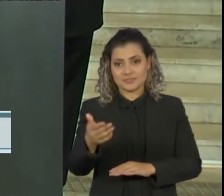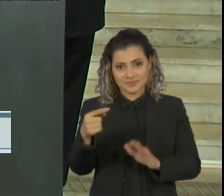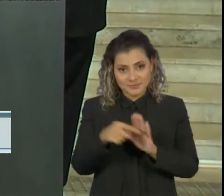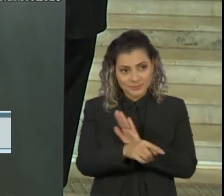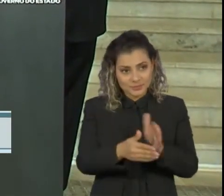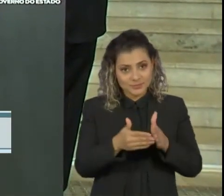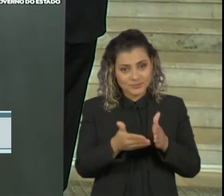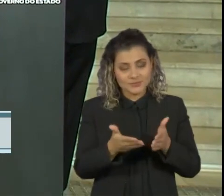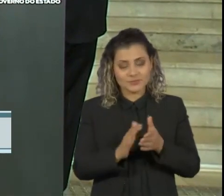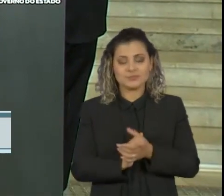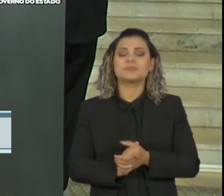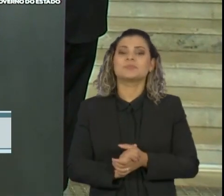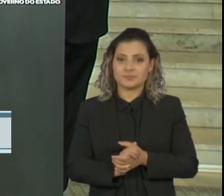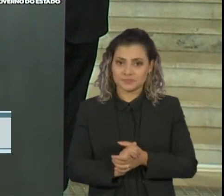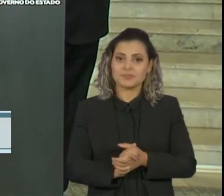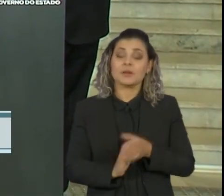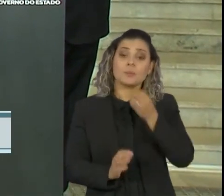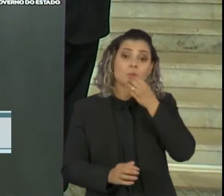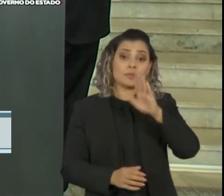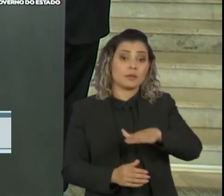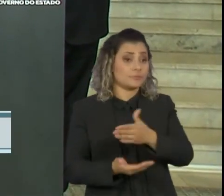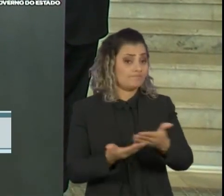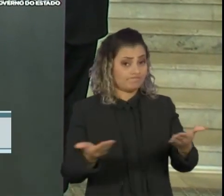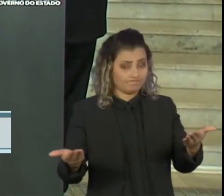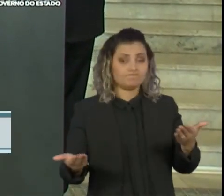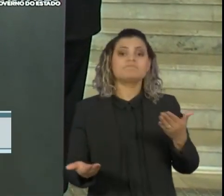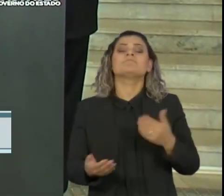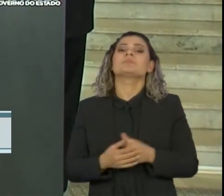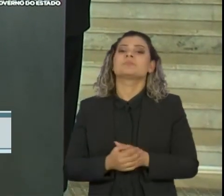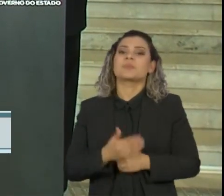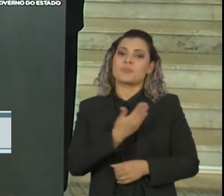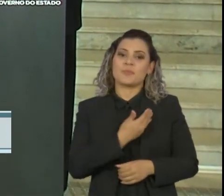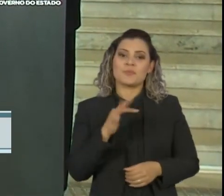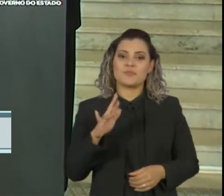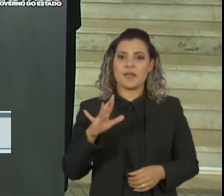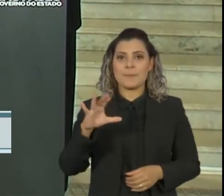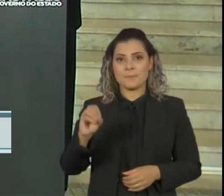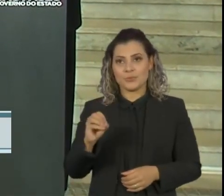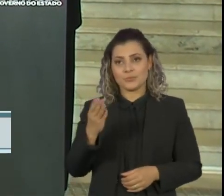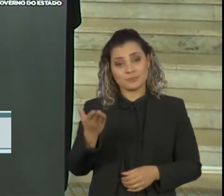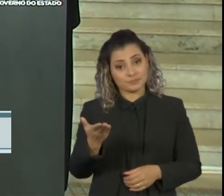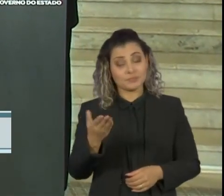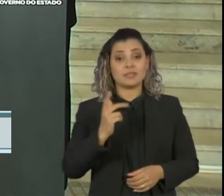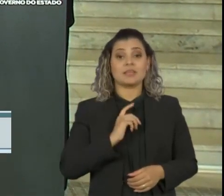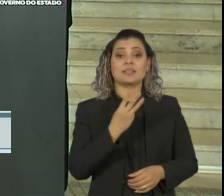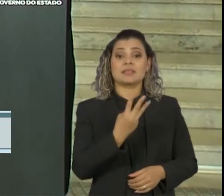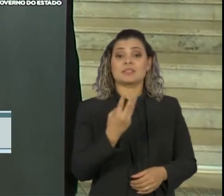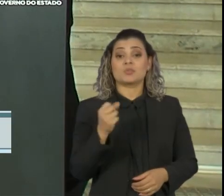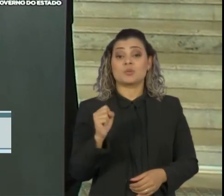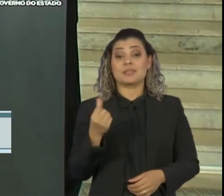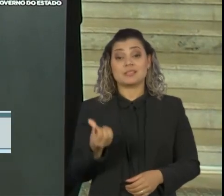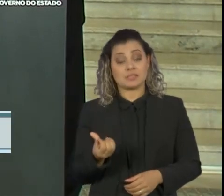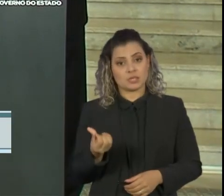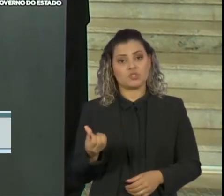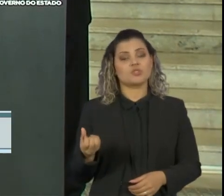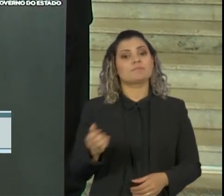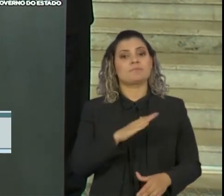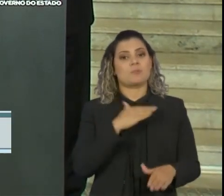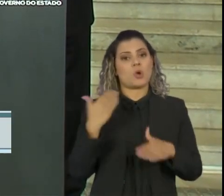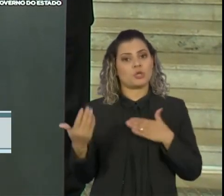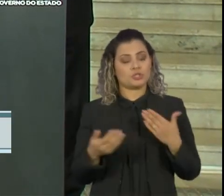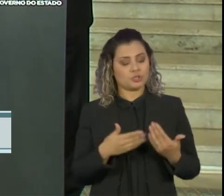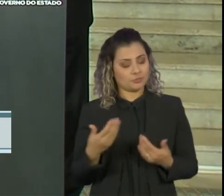pergunta, por favor. Bom, boa tarde a todos. Como o meu colega Fábio Diamante registrou aqui, foram 386 novas